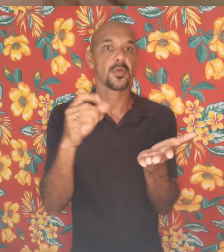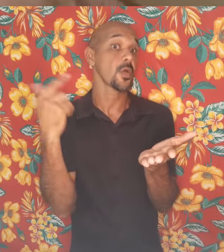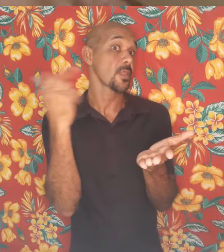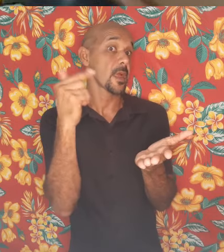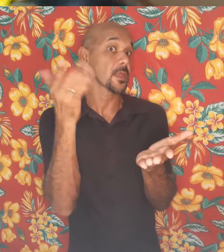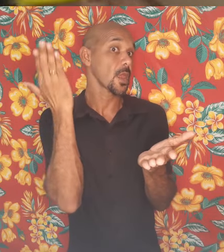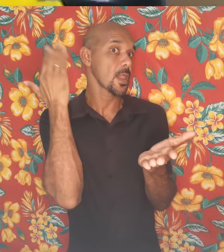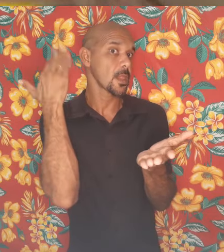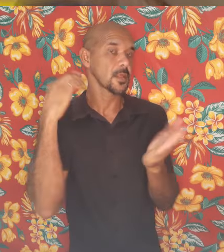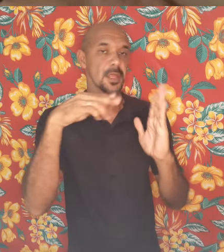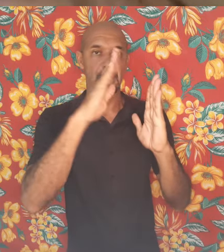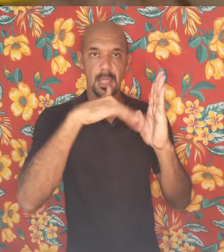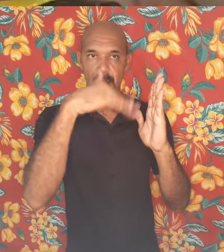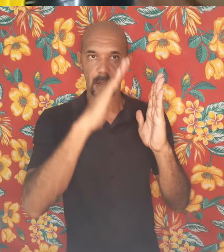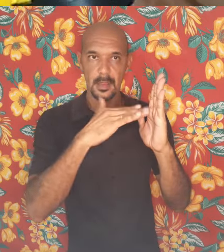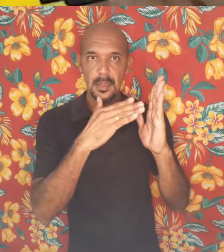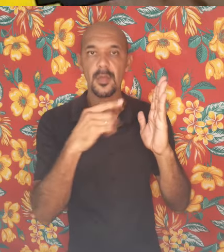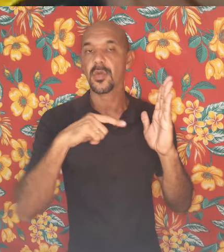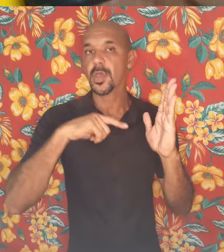ser o globo ocular dele.